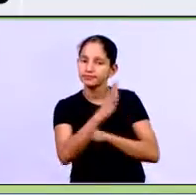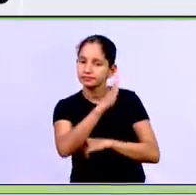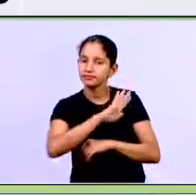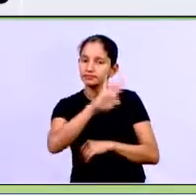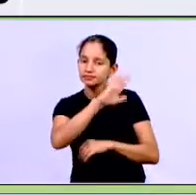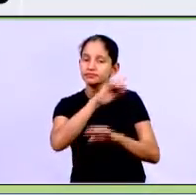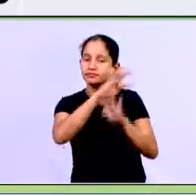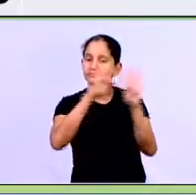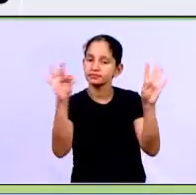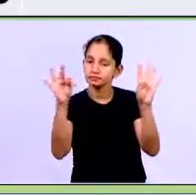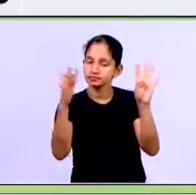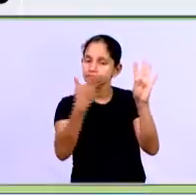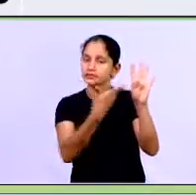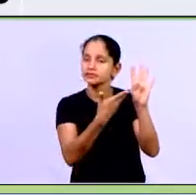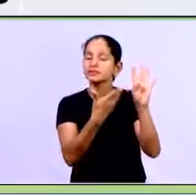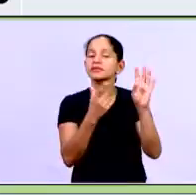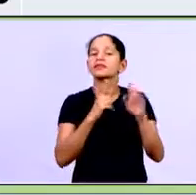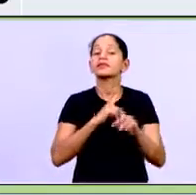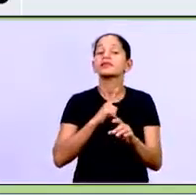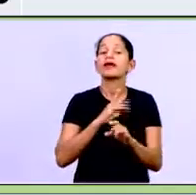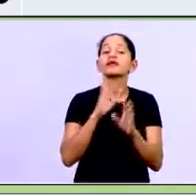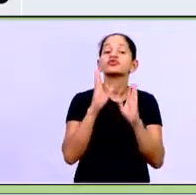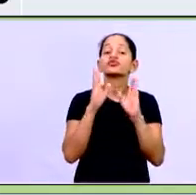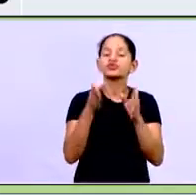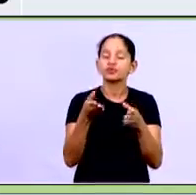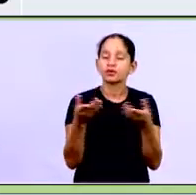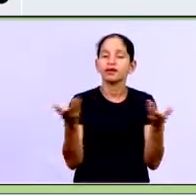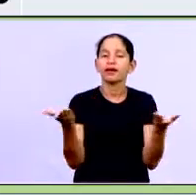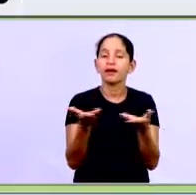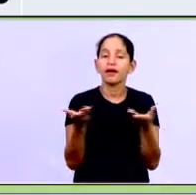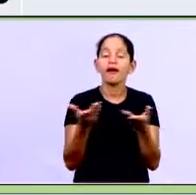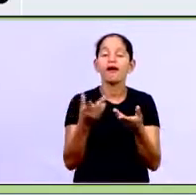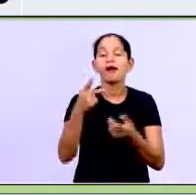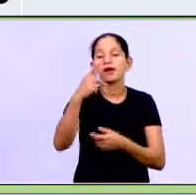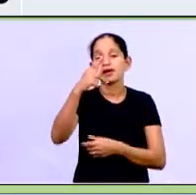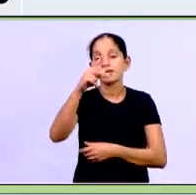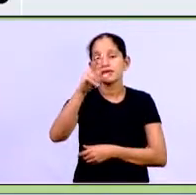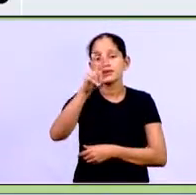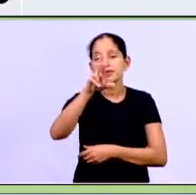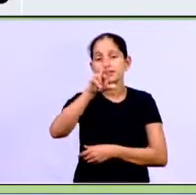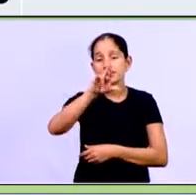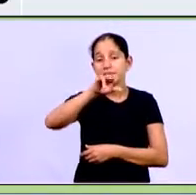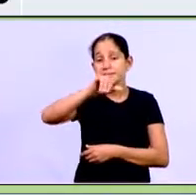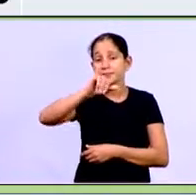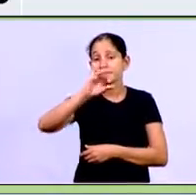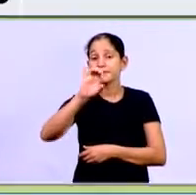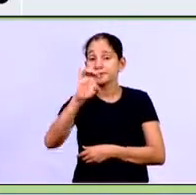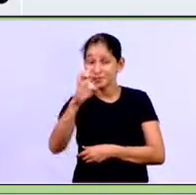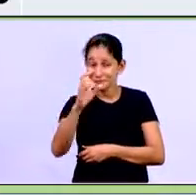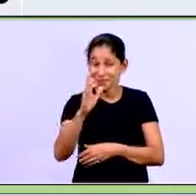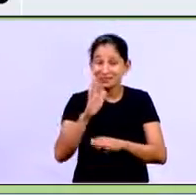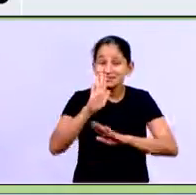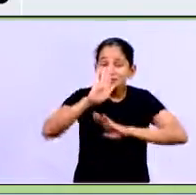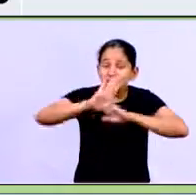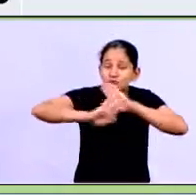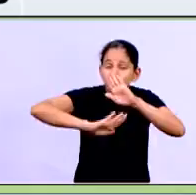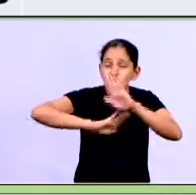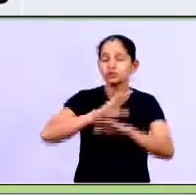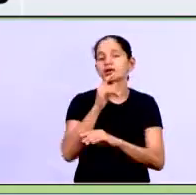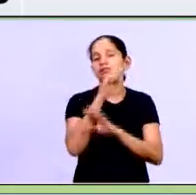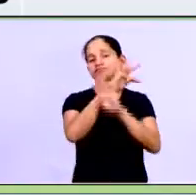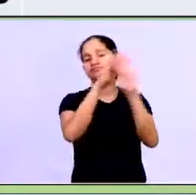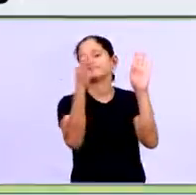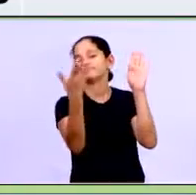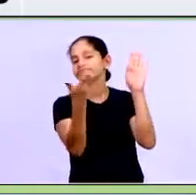R$2.154,71. Ok? Então, o sistema Price ele exige um pouquinho mais de cuidado na hora de preencher a minha coluna. Muito